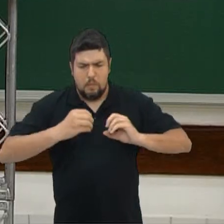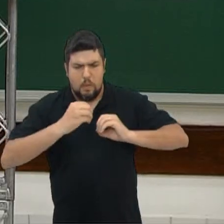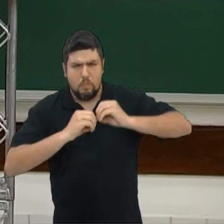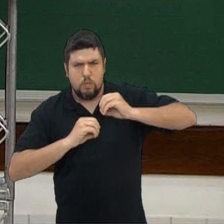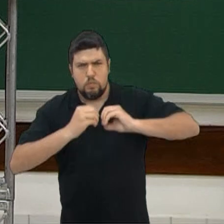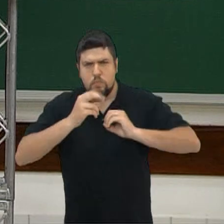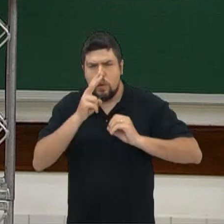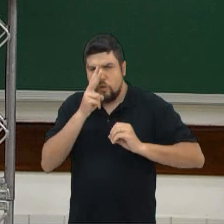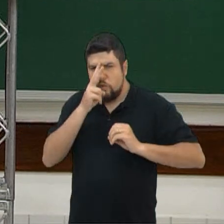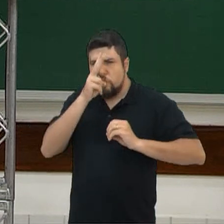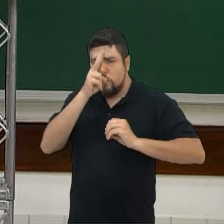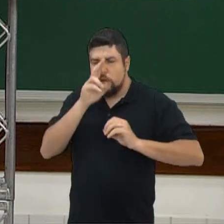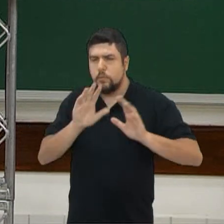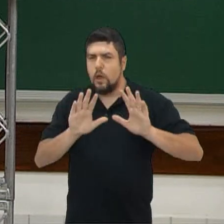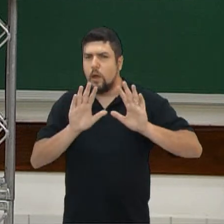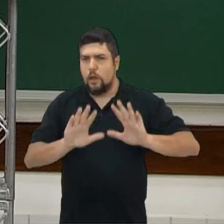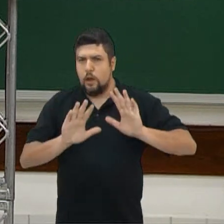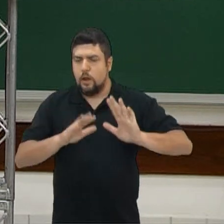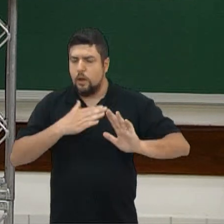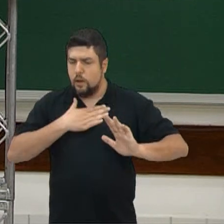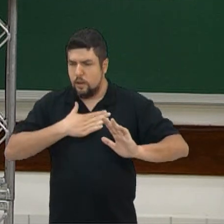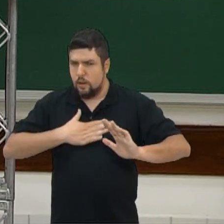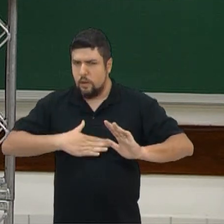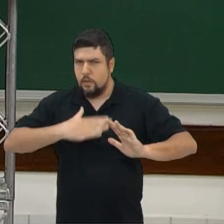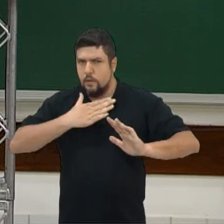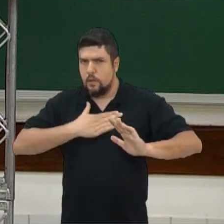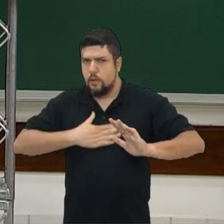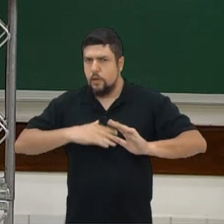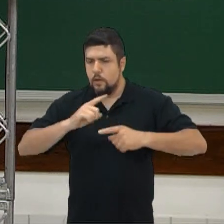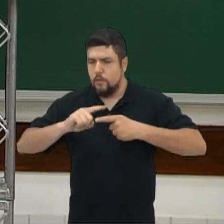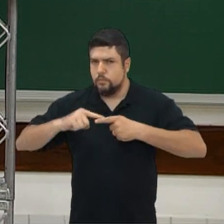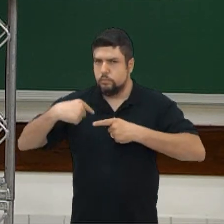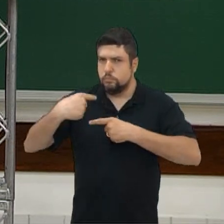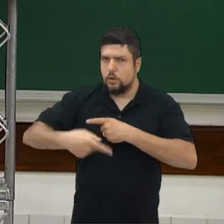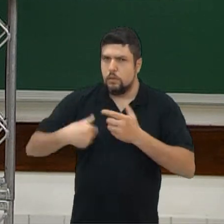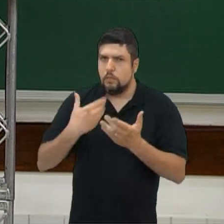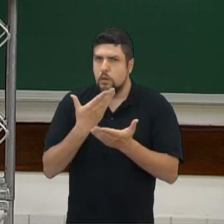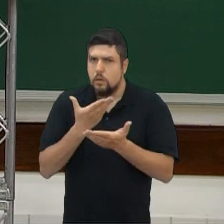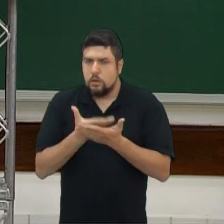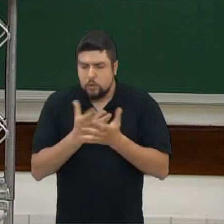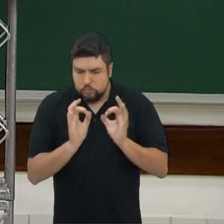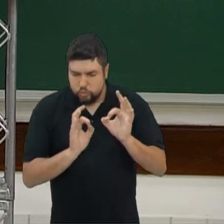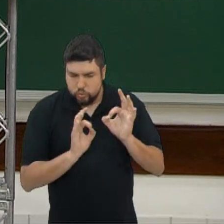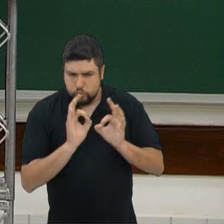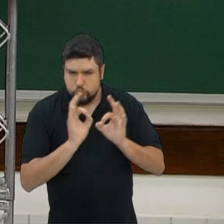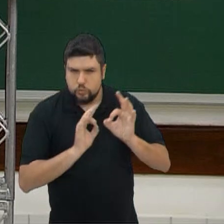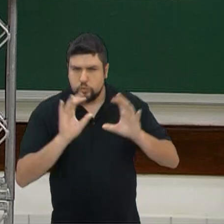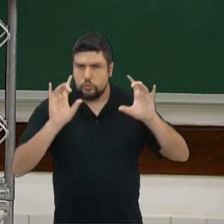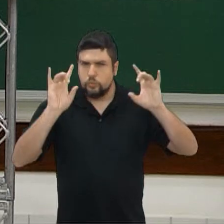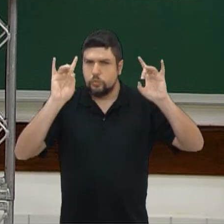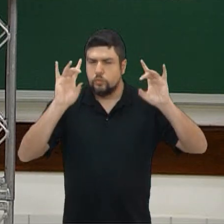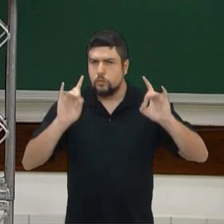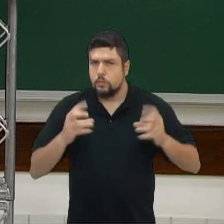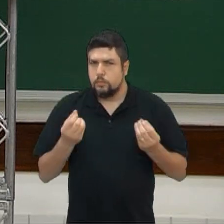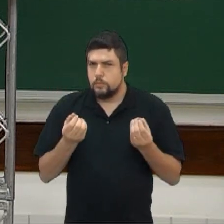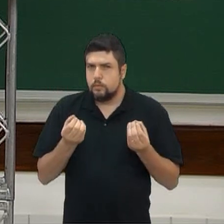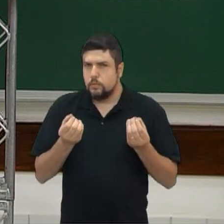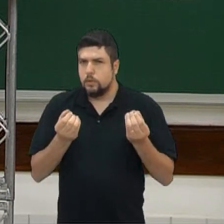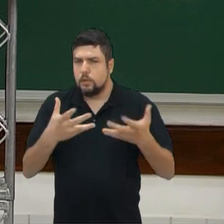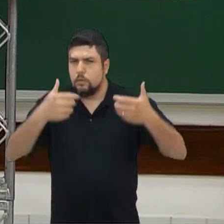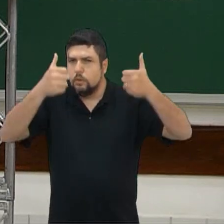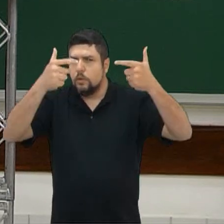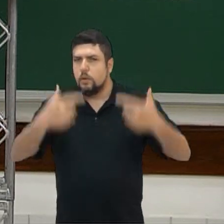Rapaz, aguarde porque tem uma aula preparadinha para vocês futuramente para falarmos